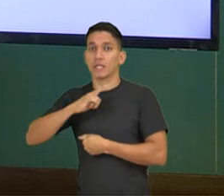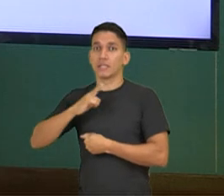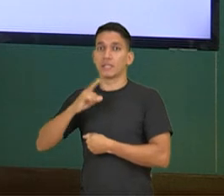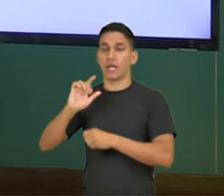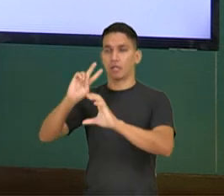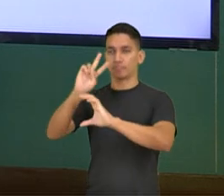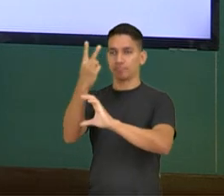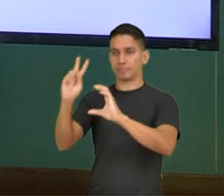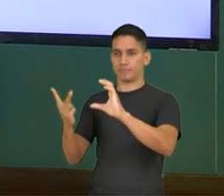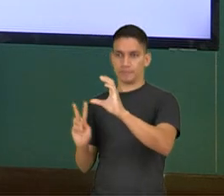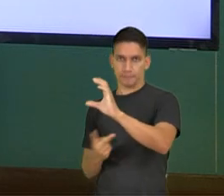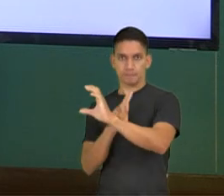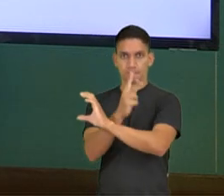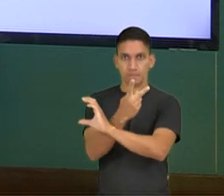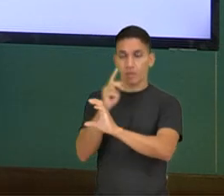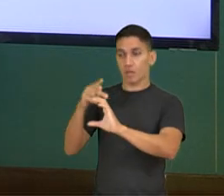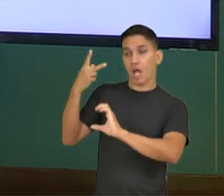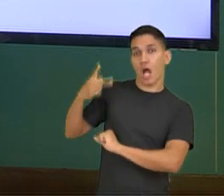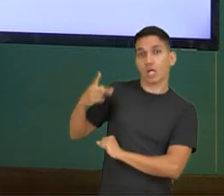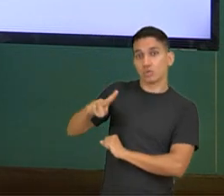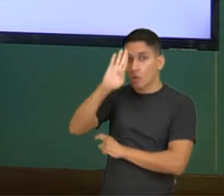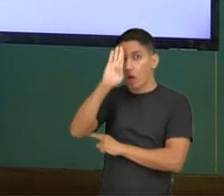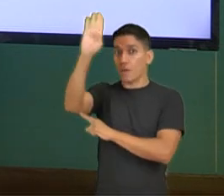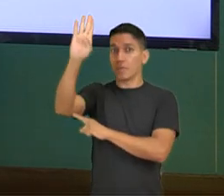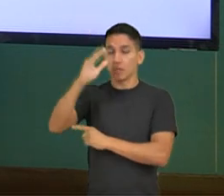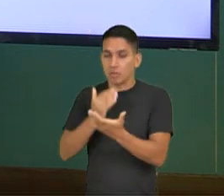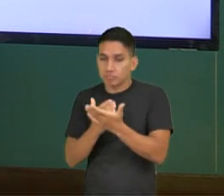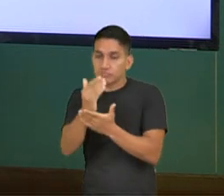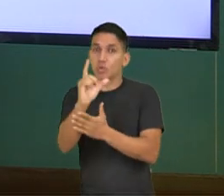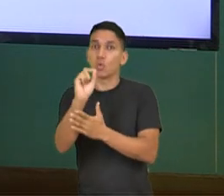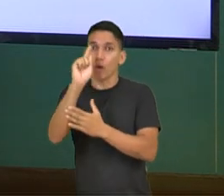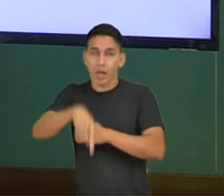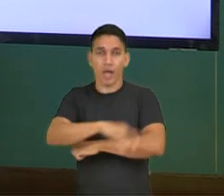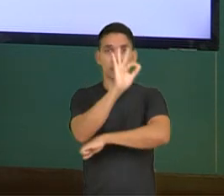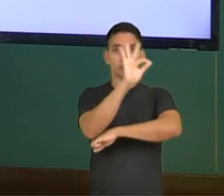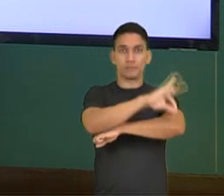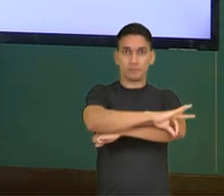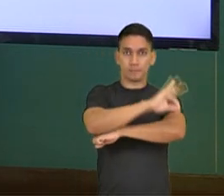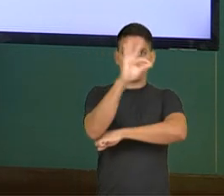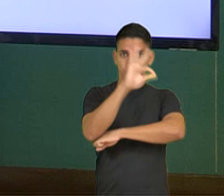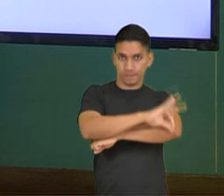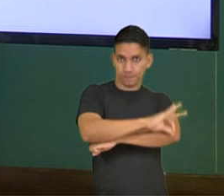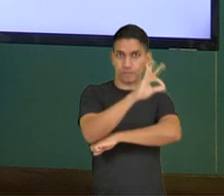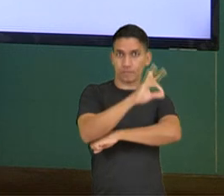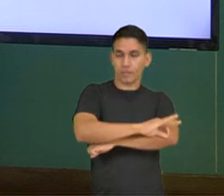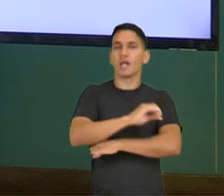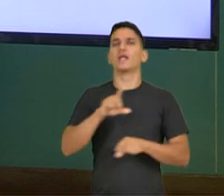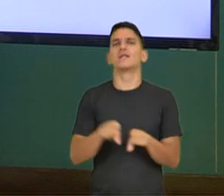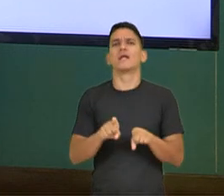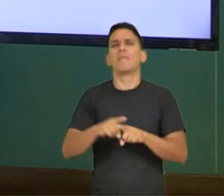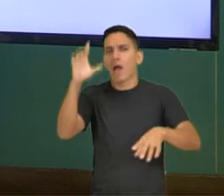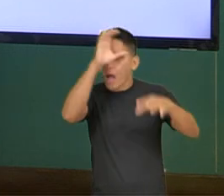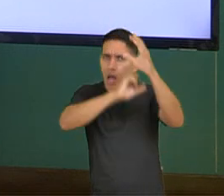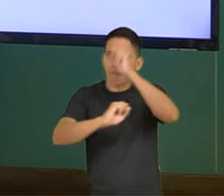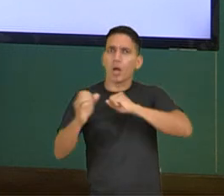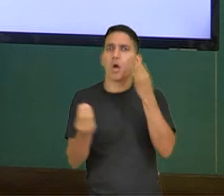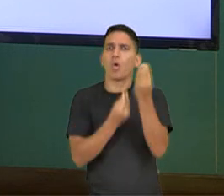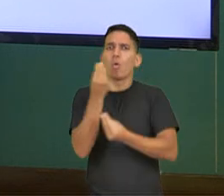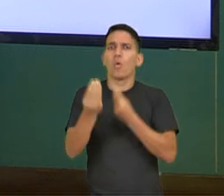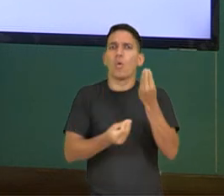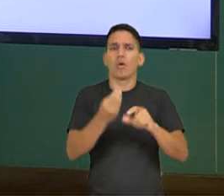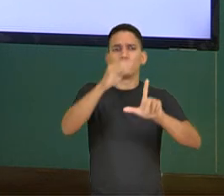hidrocarbonetos, a sua principal origem, que é o petróleo, aprender sobre a tabela